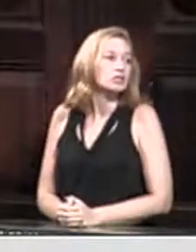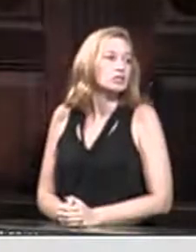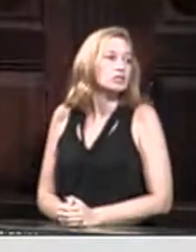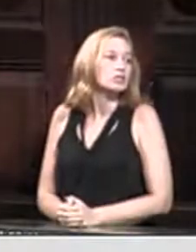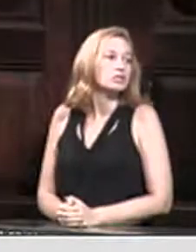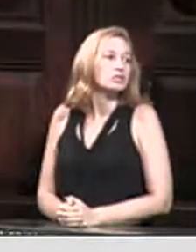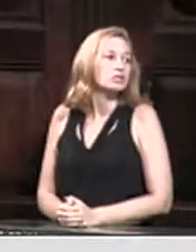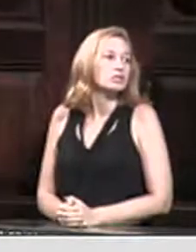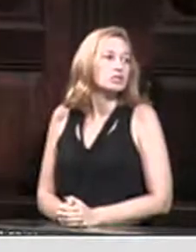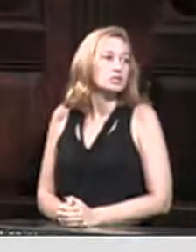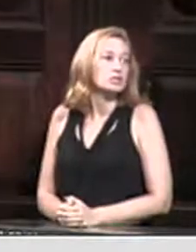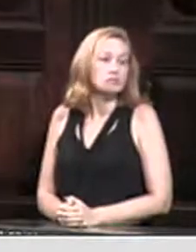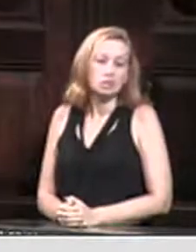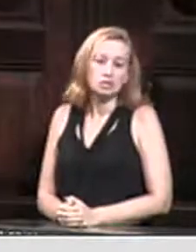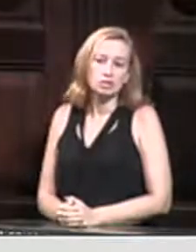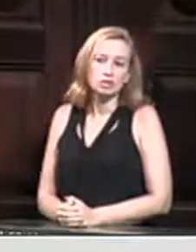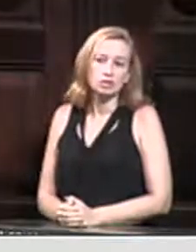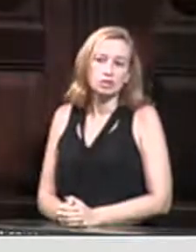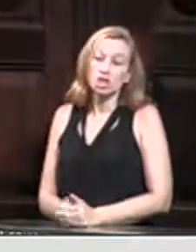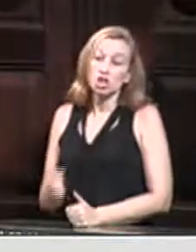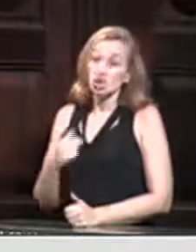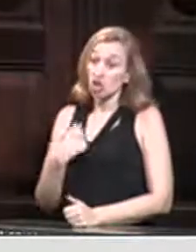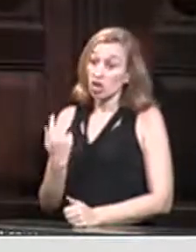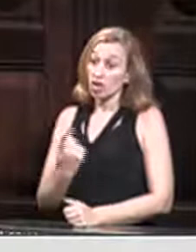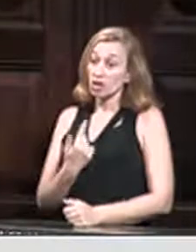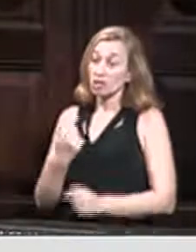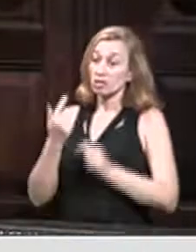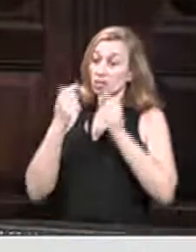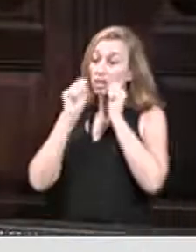gente assiste a TV Alerj,